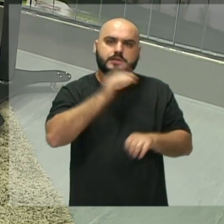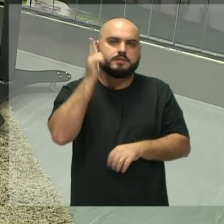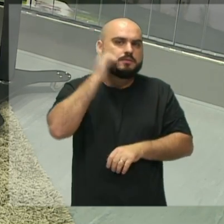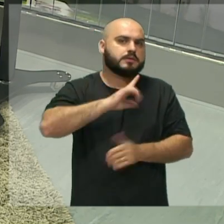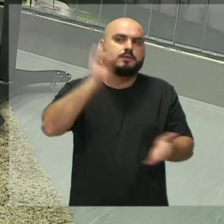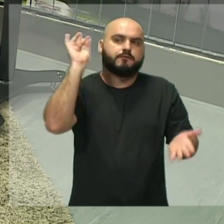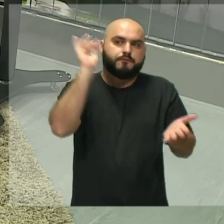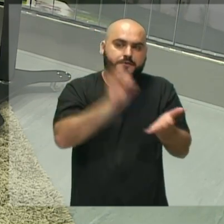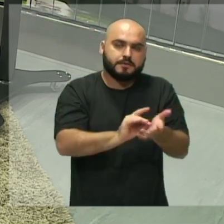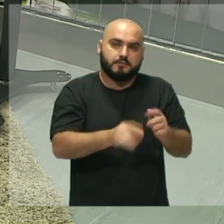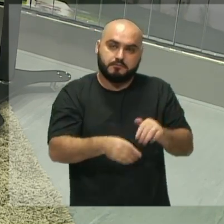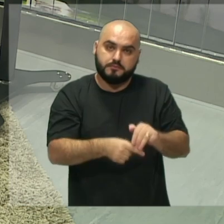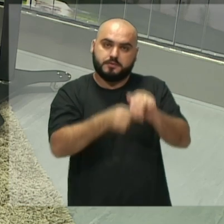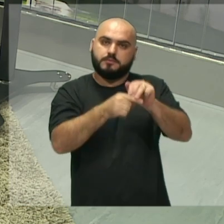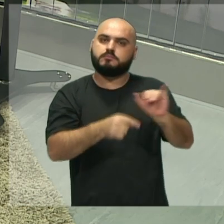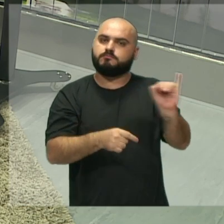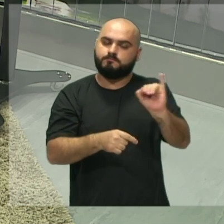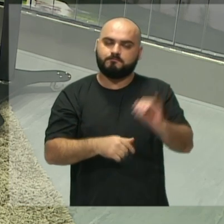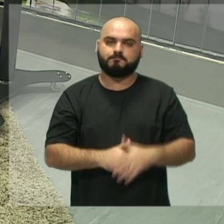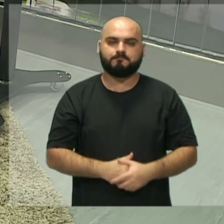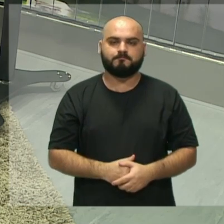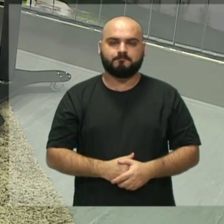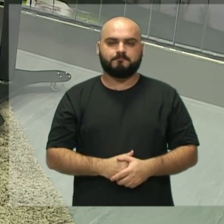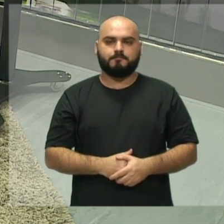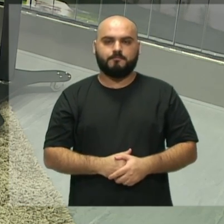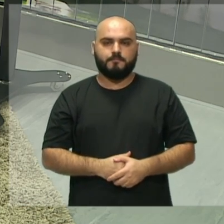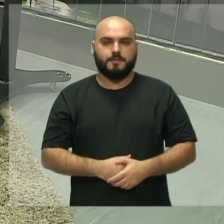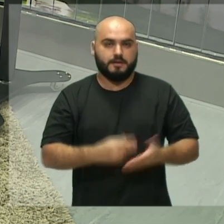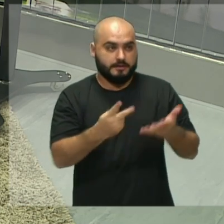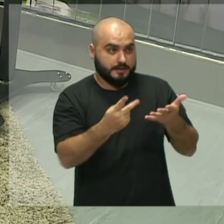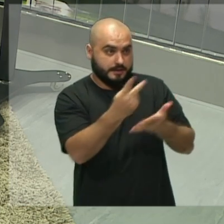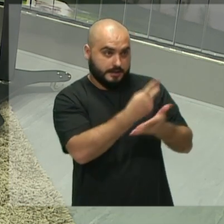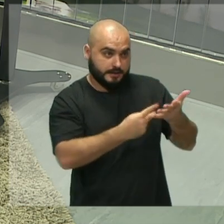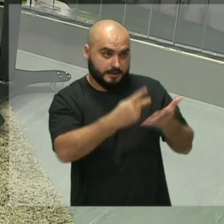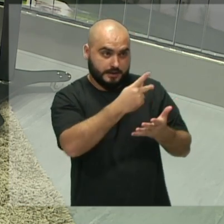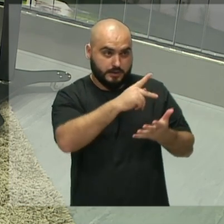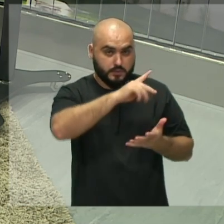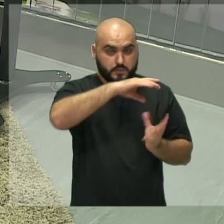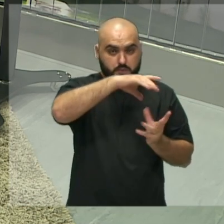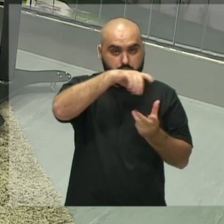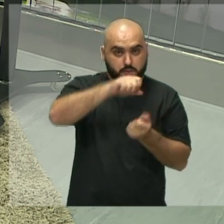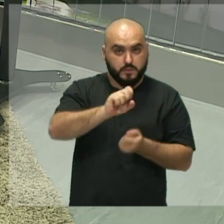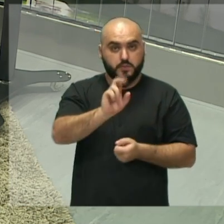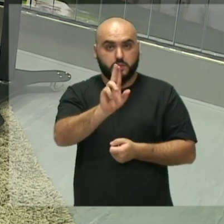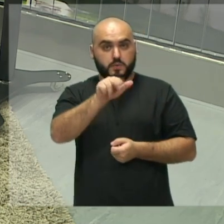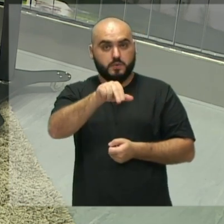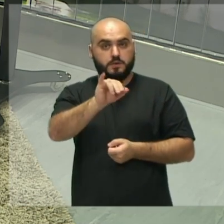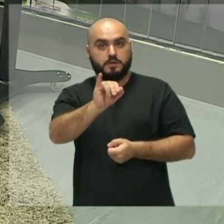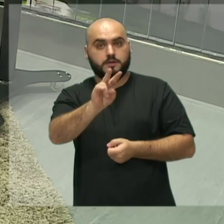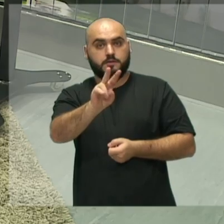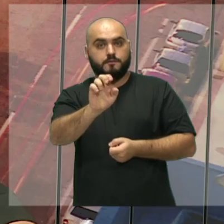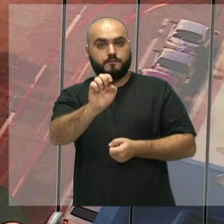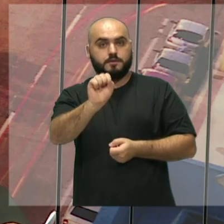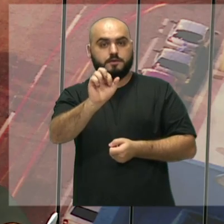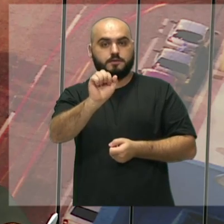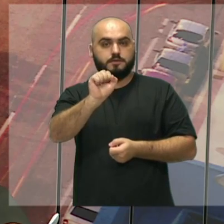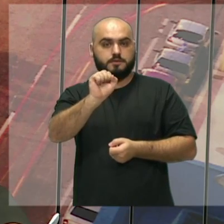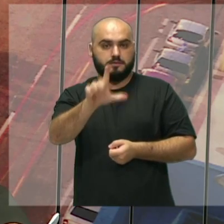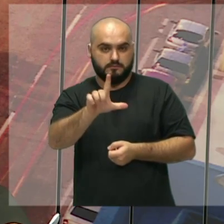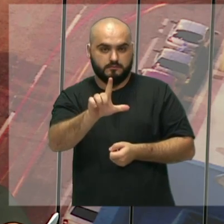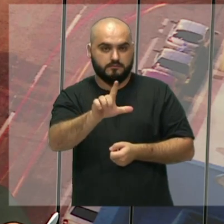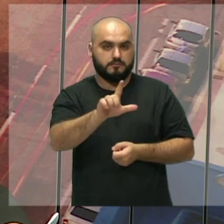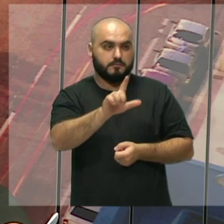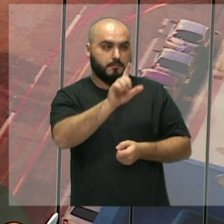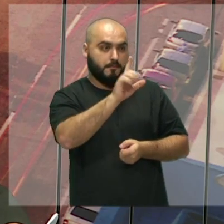nosso município. O desenho universal nas áreas urbanas e também nas